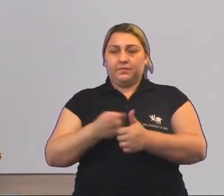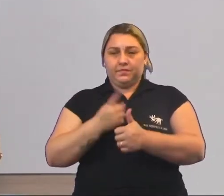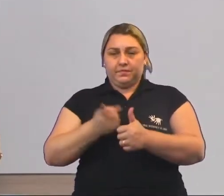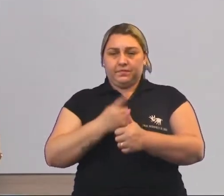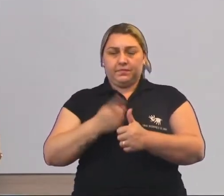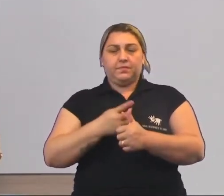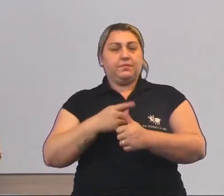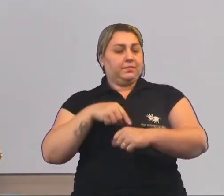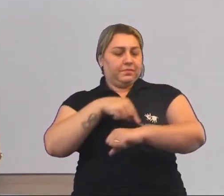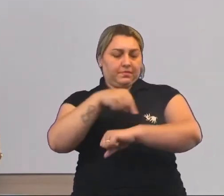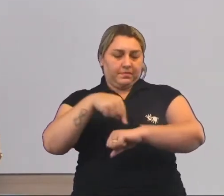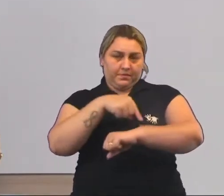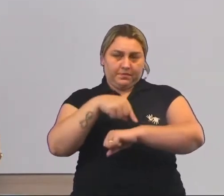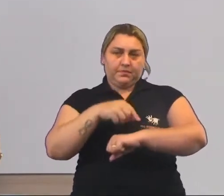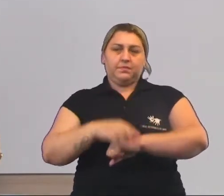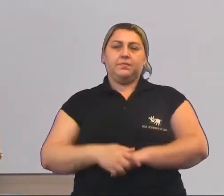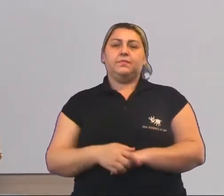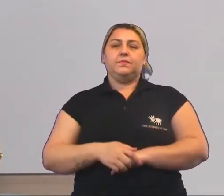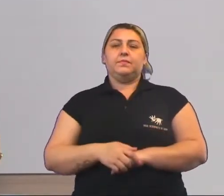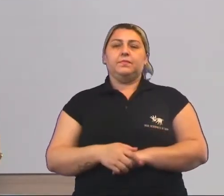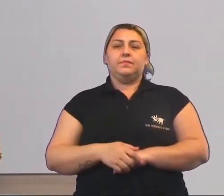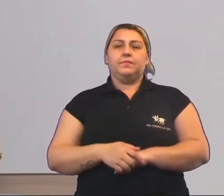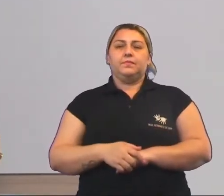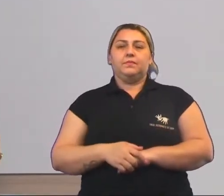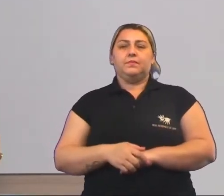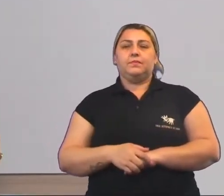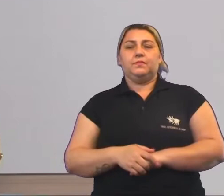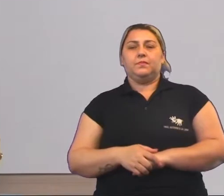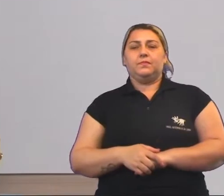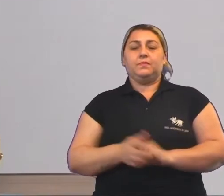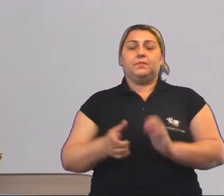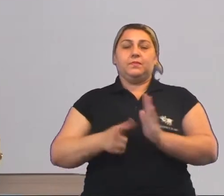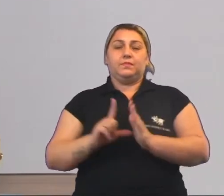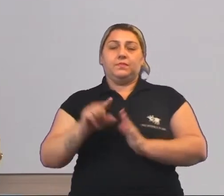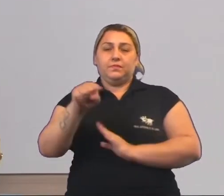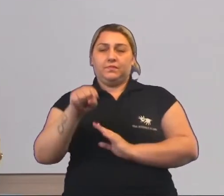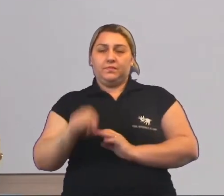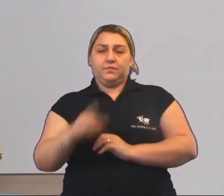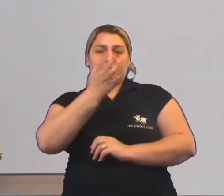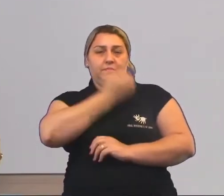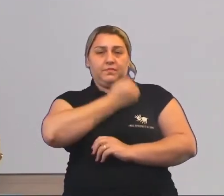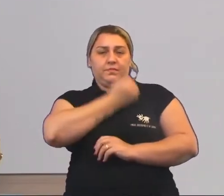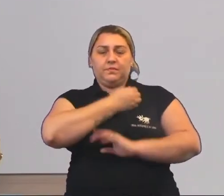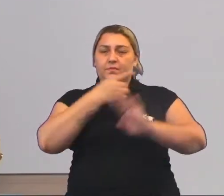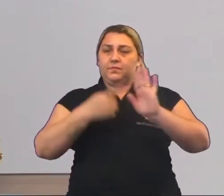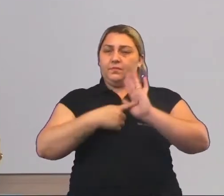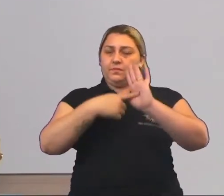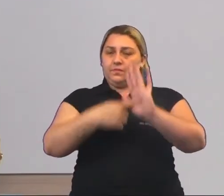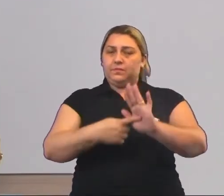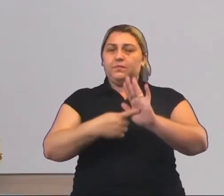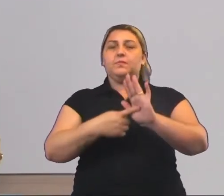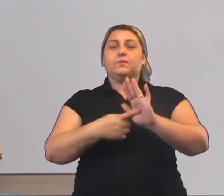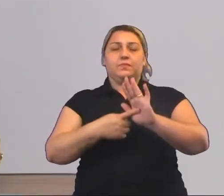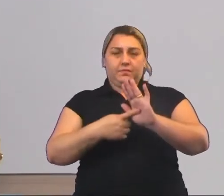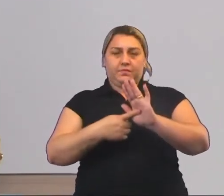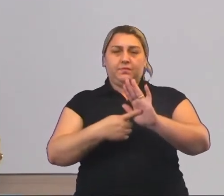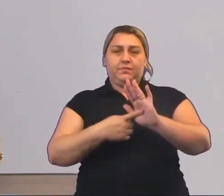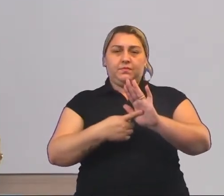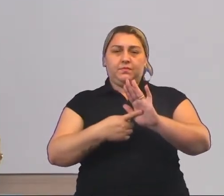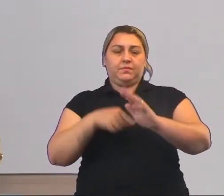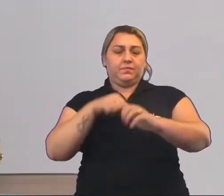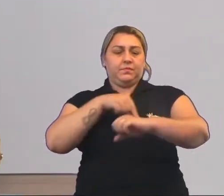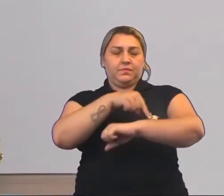vem as horas, antes dos dois pontos. Esses números que vão aparecendo, eles vão registrando o